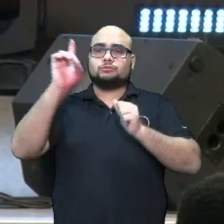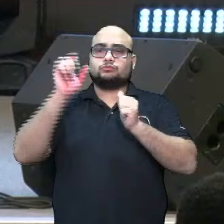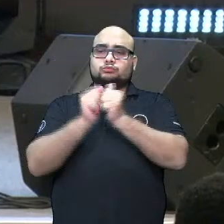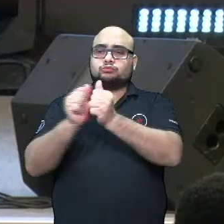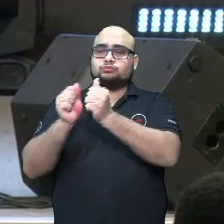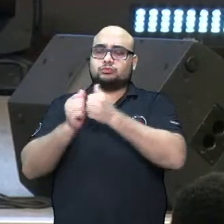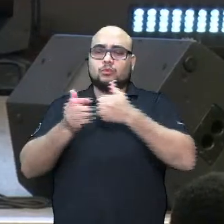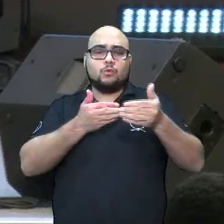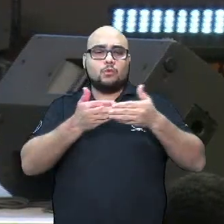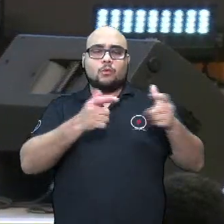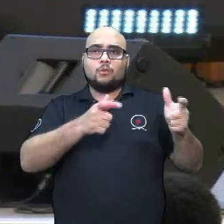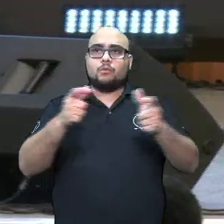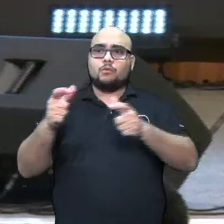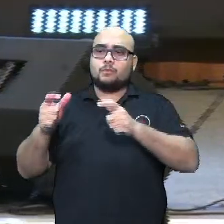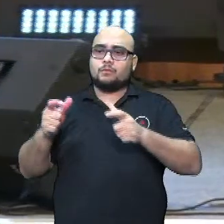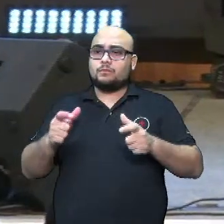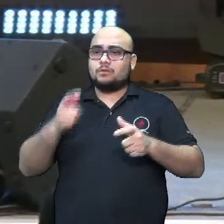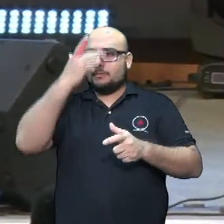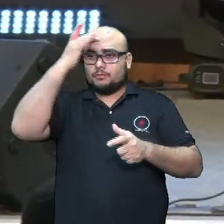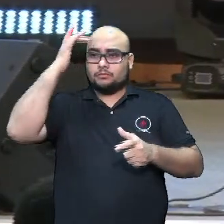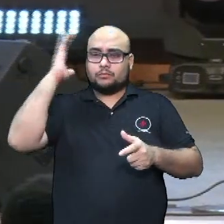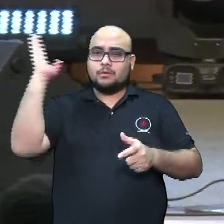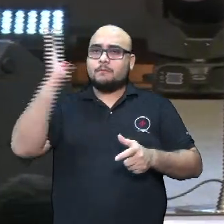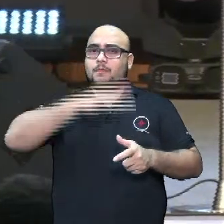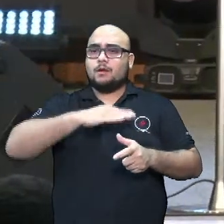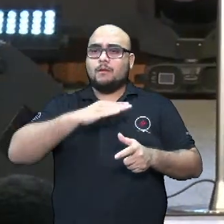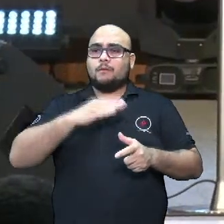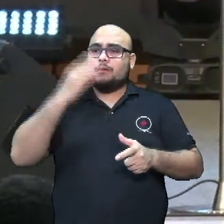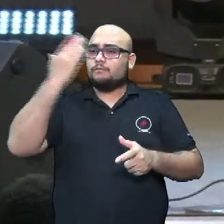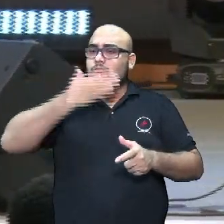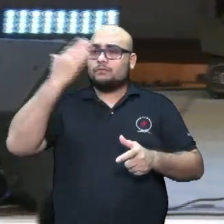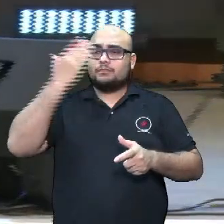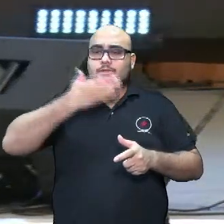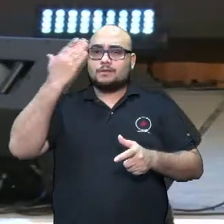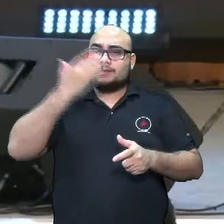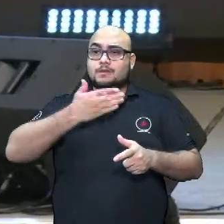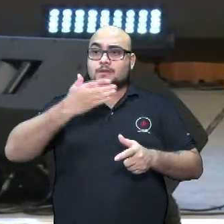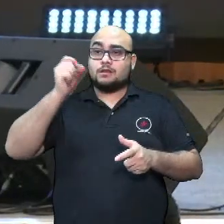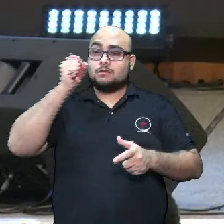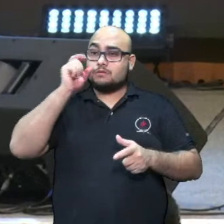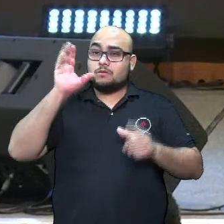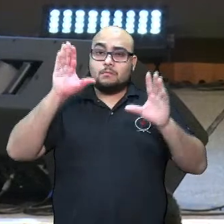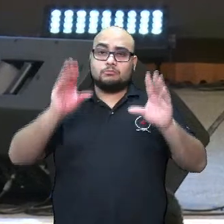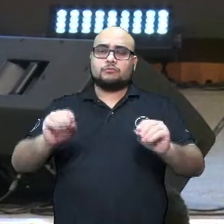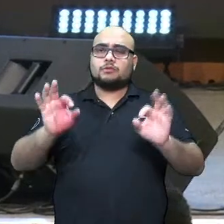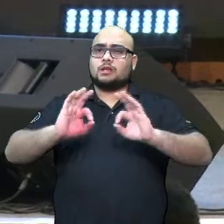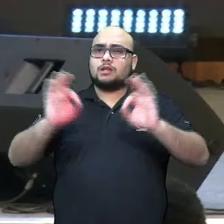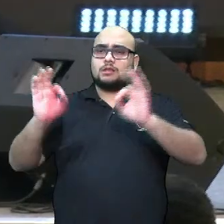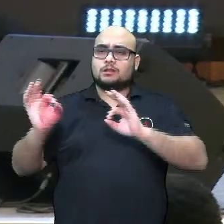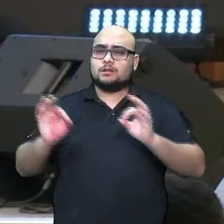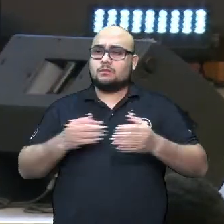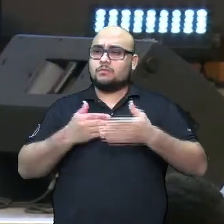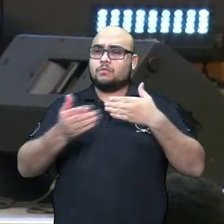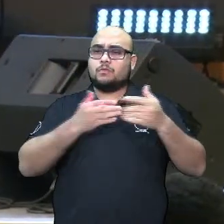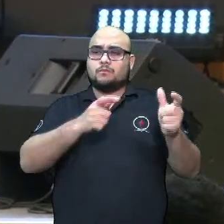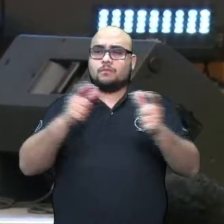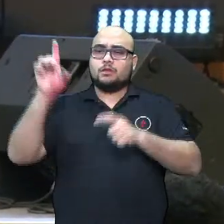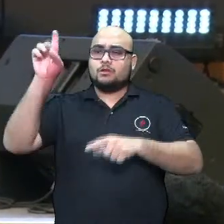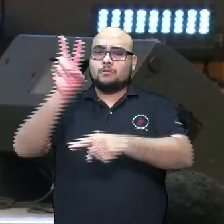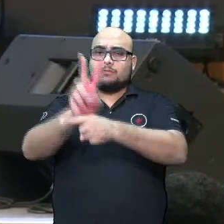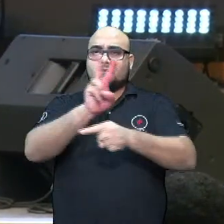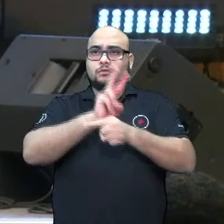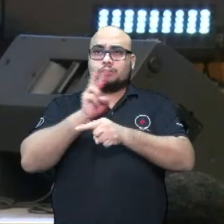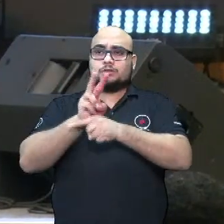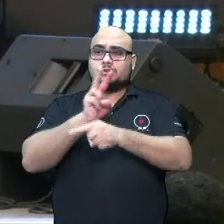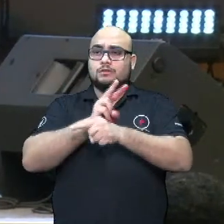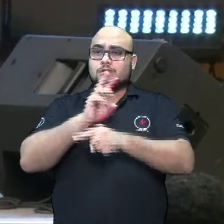passar. Que o homem mau não te veja, que o maligno não te toque. Que o Senhor te guarde pelos caminhos por onde você for. E que o grande amor